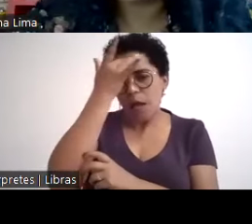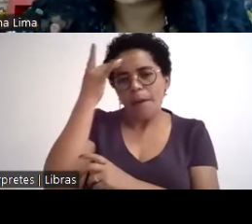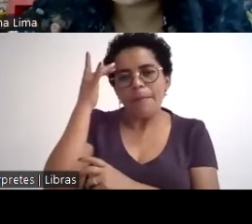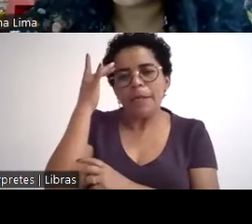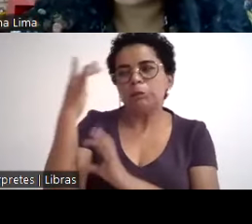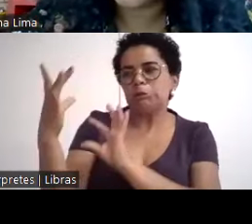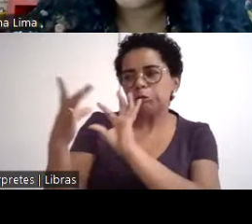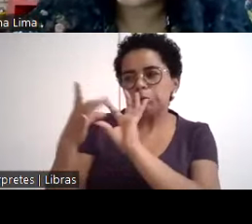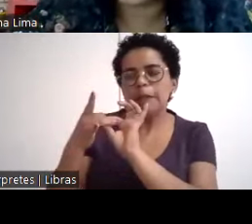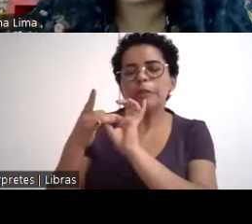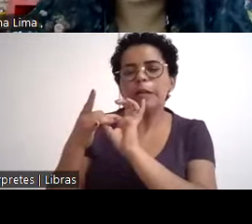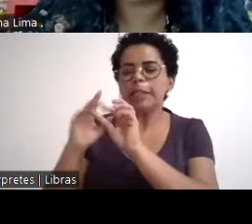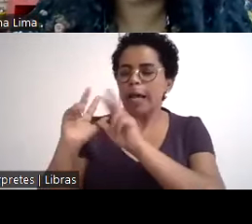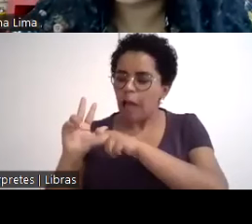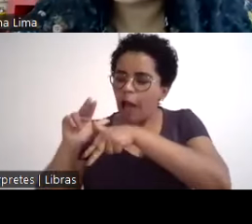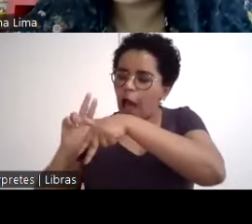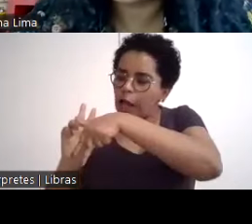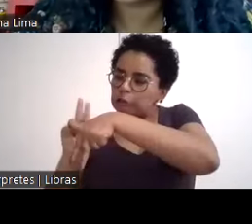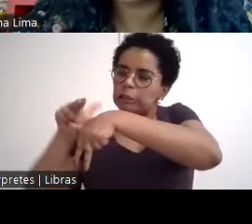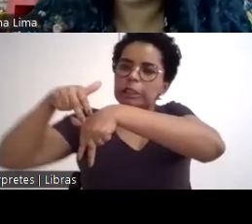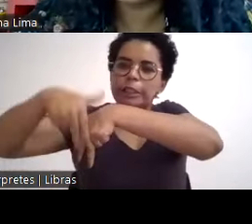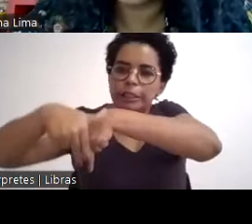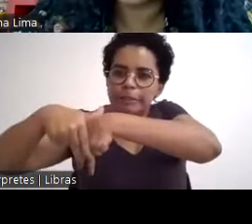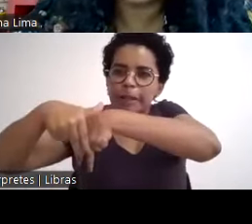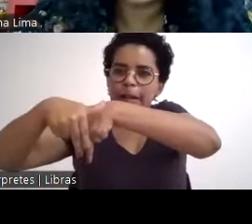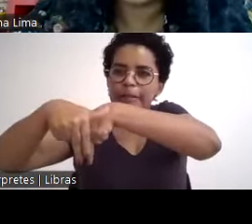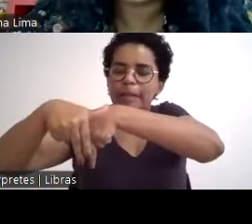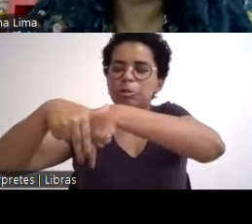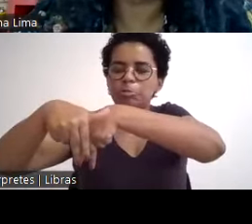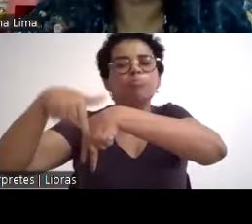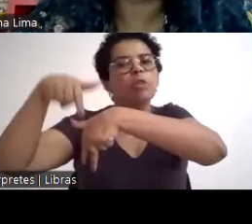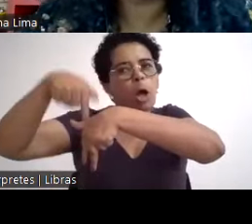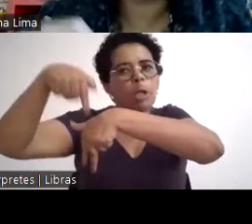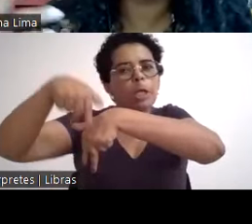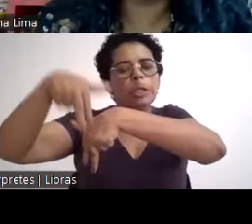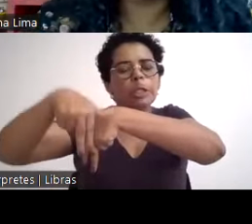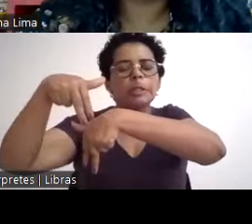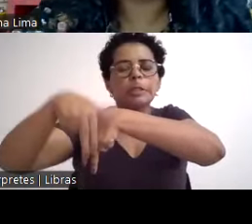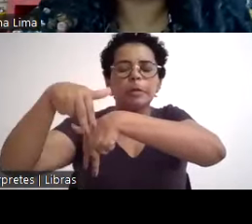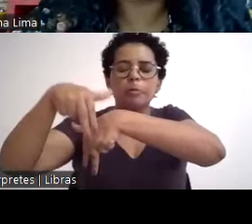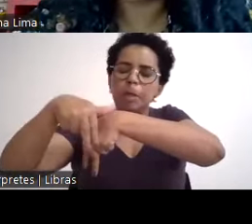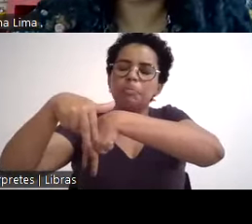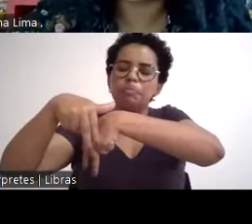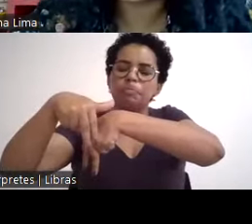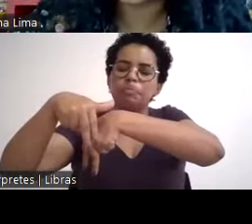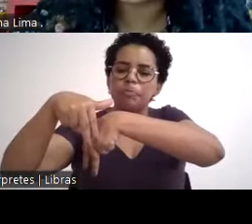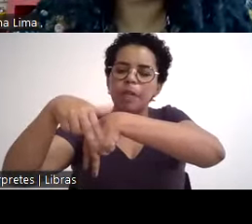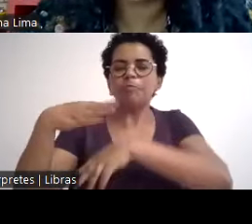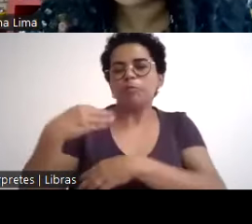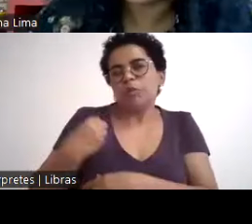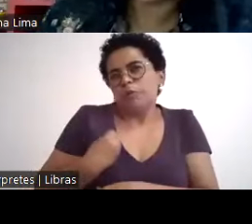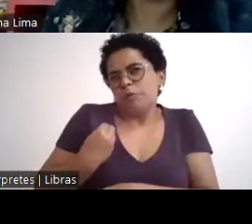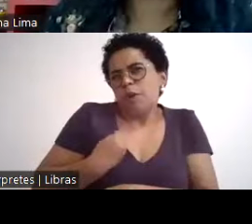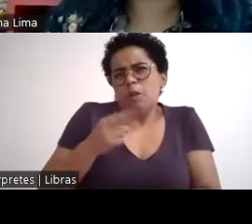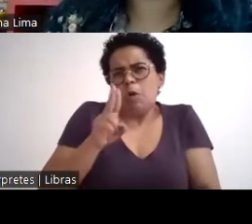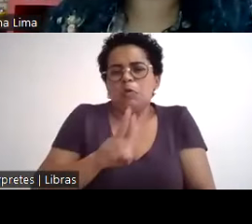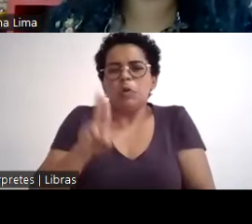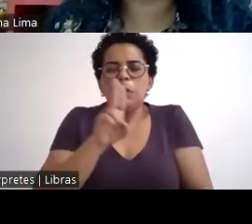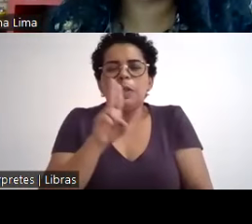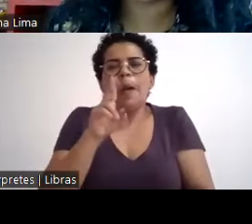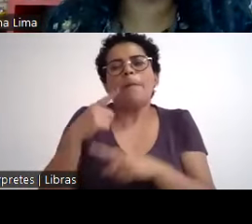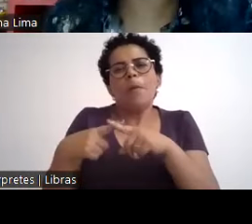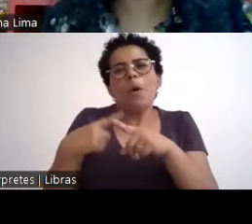com uma ancestralidade, que tem uma herança que não necessariamente está sendo vivida e utilizada por conta dos processos